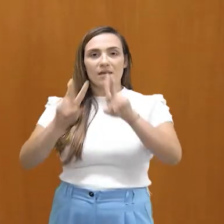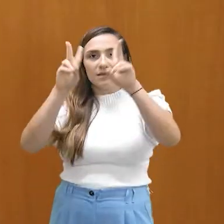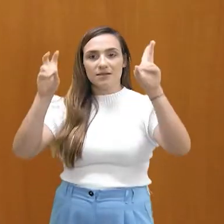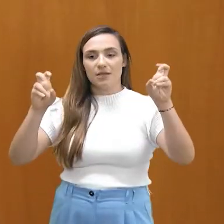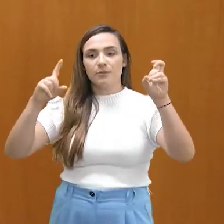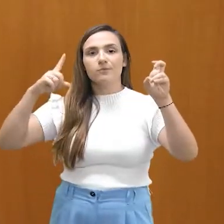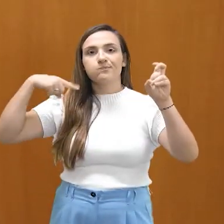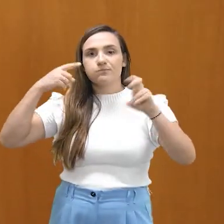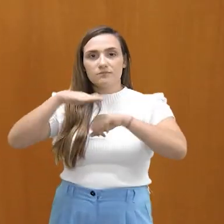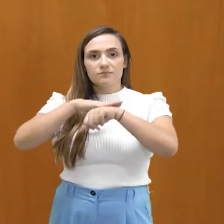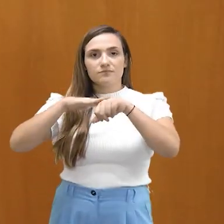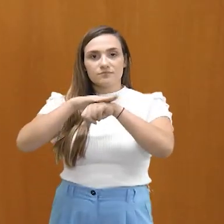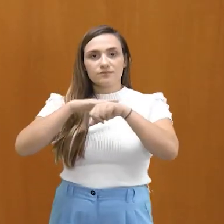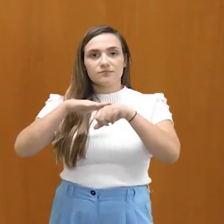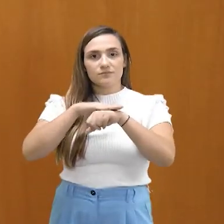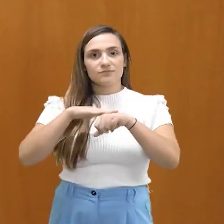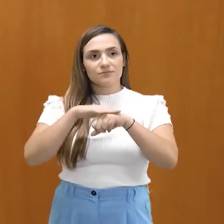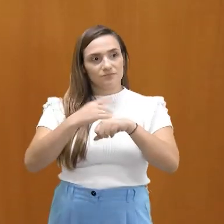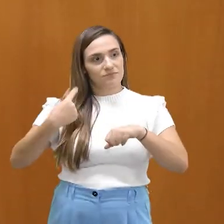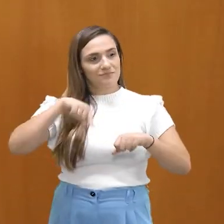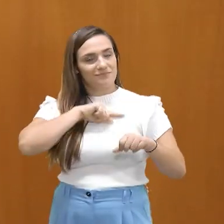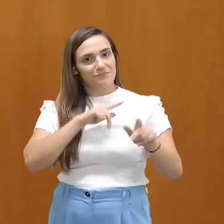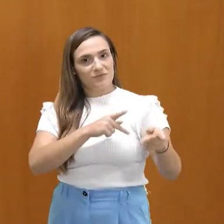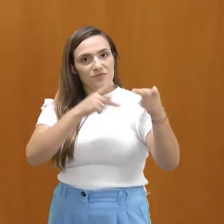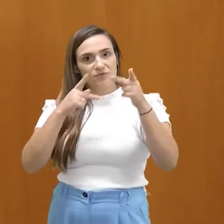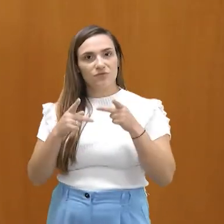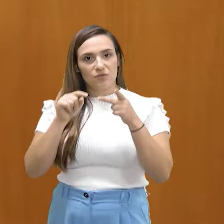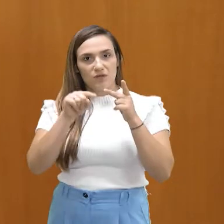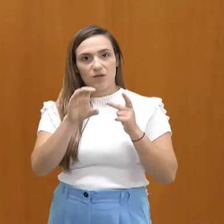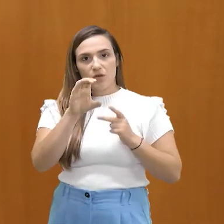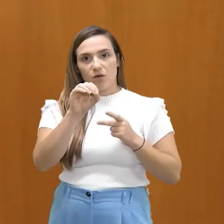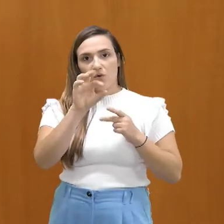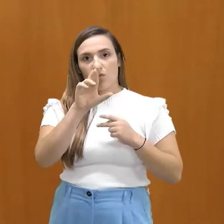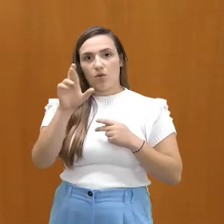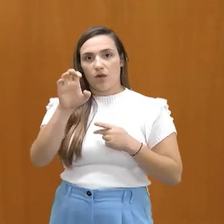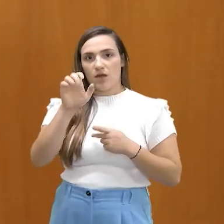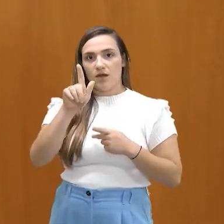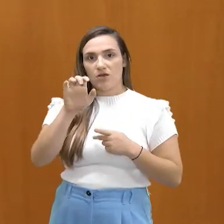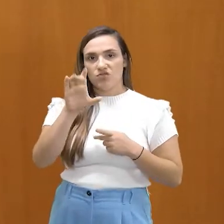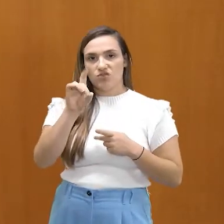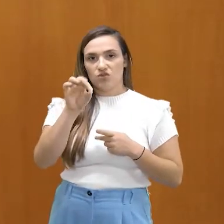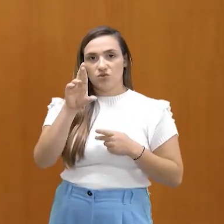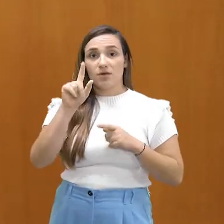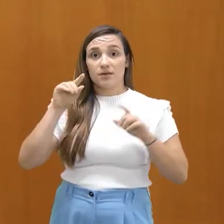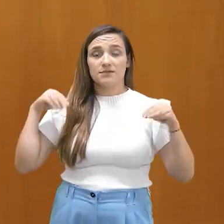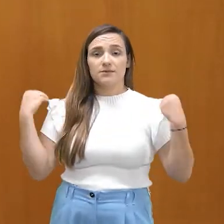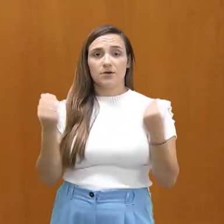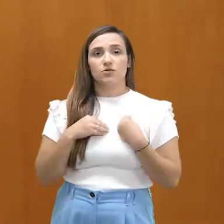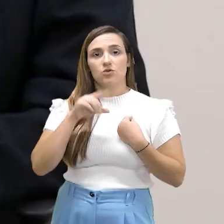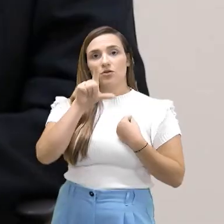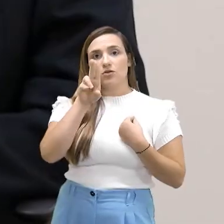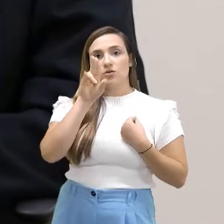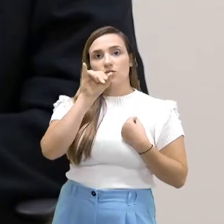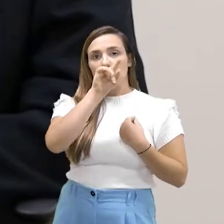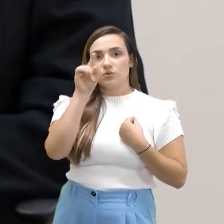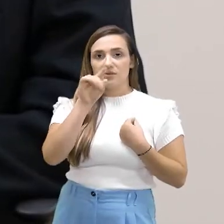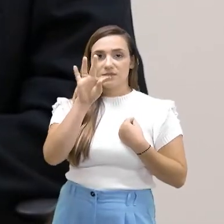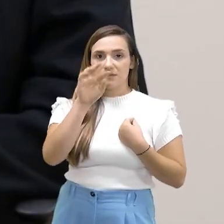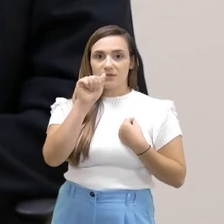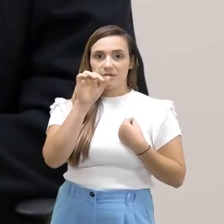O mérito da questão está de volta com o Corregedor-Geral de Justiça de Mato Grosso do Sul, Luiz Tadeu Barbosa